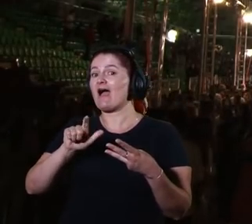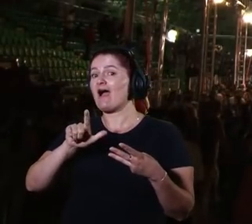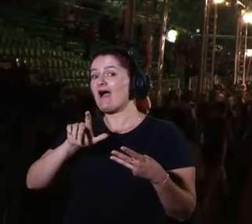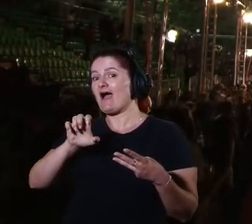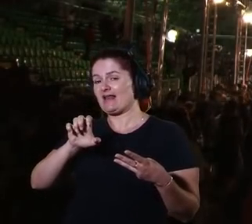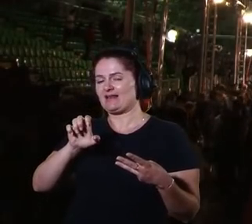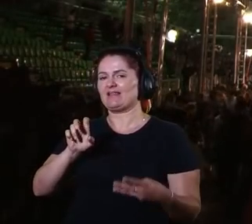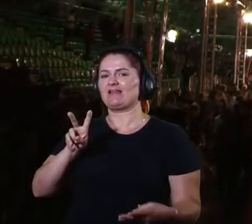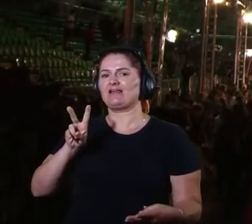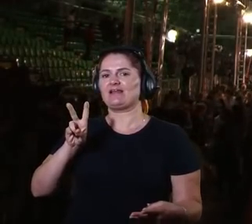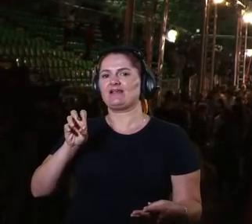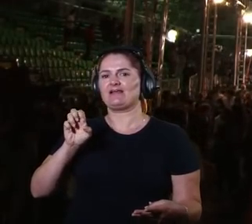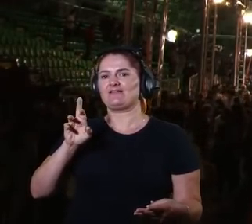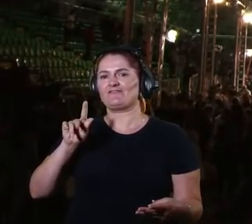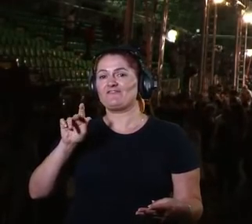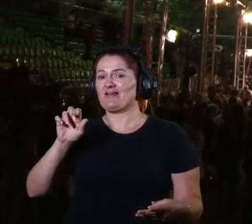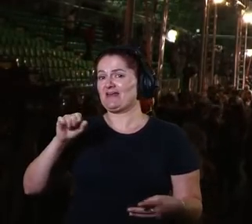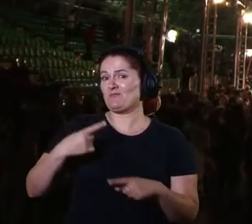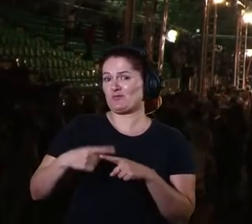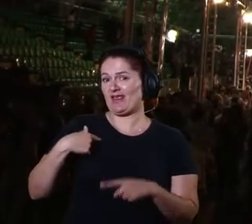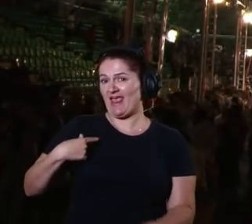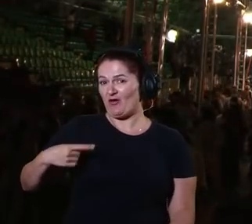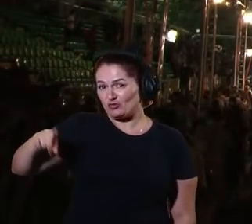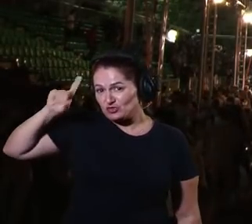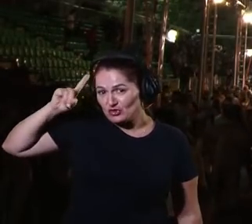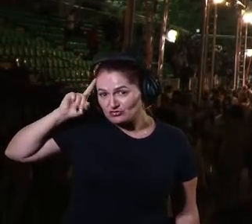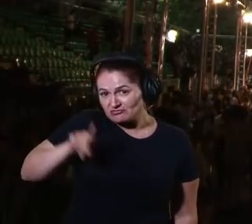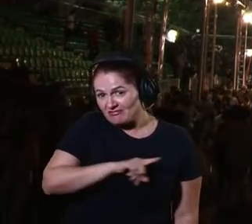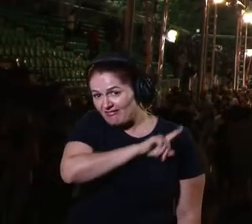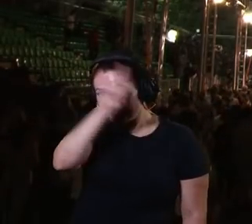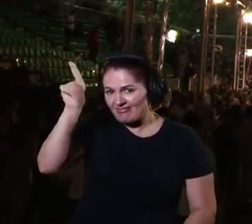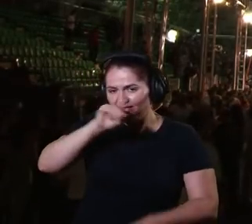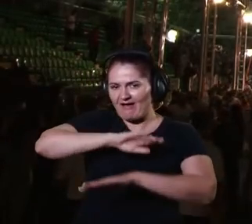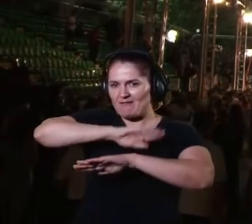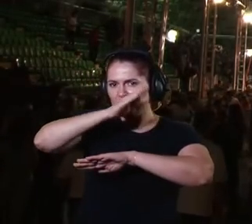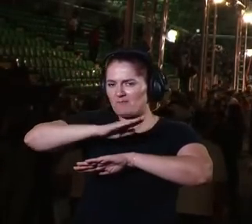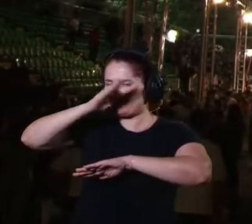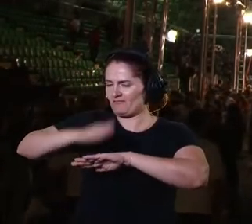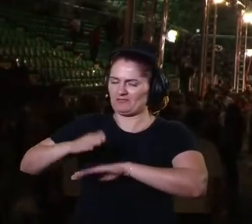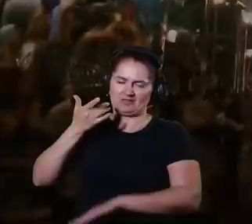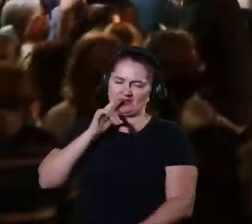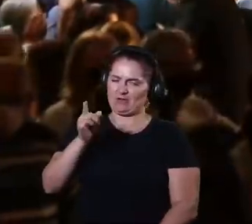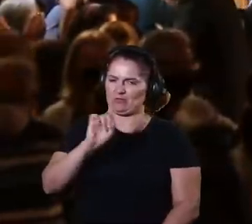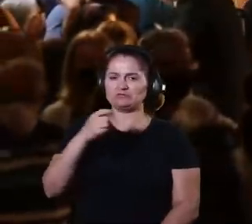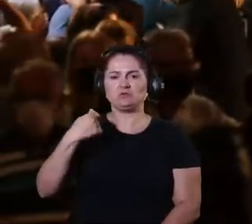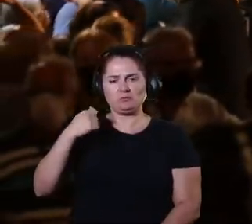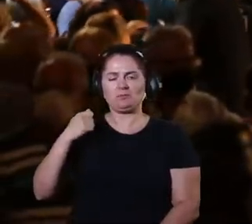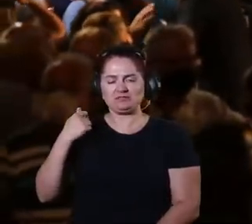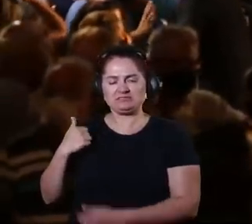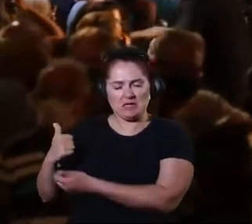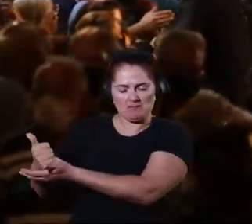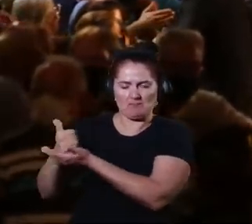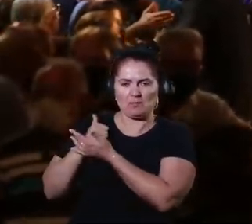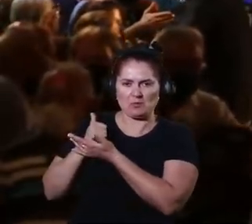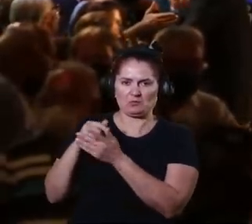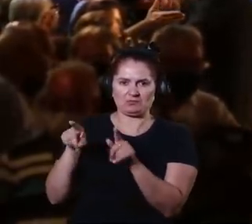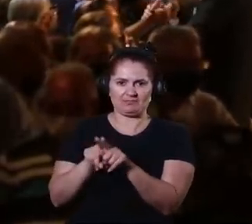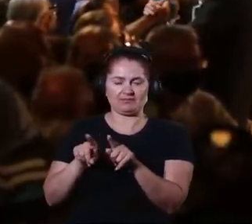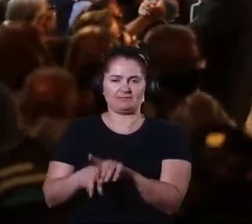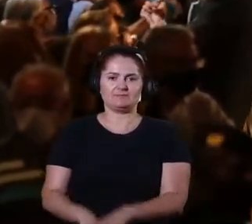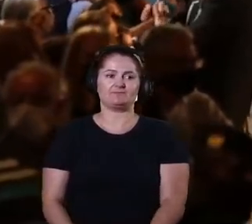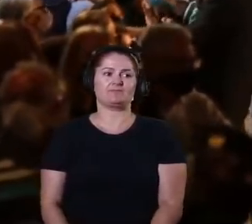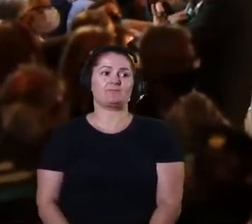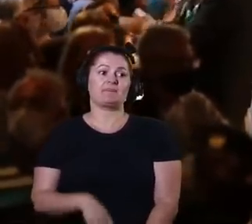os dias esse corpinho consegue estar lá nos pavilhões da festa da UPA. Ali, eu não quero dizer nada, mas eu acho que eu prefiro muito mais, com todo